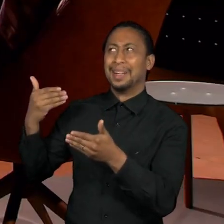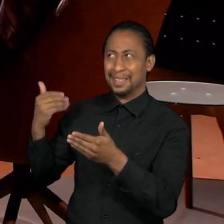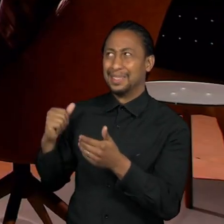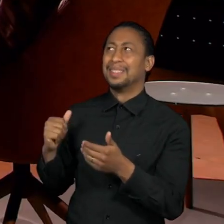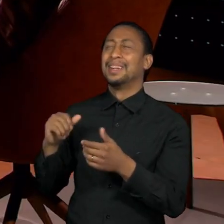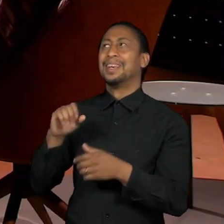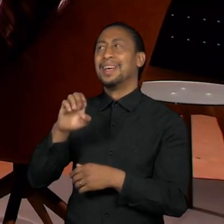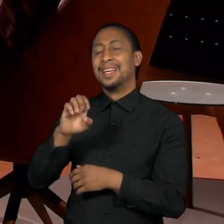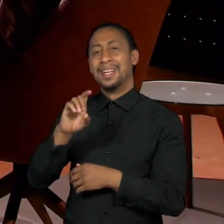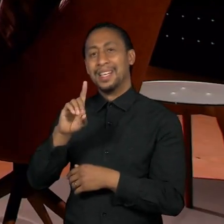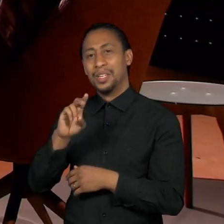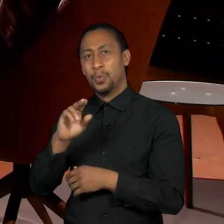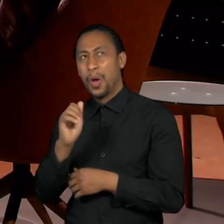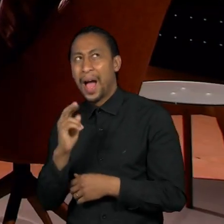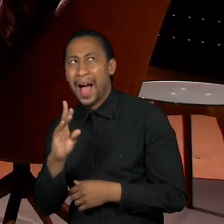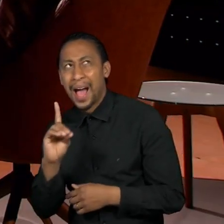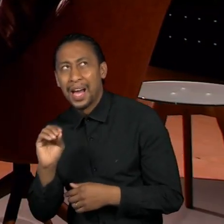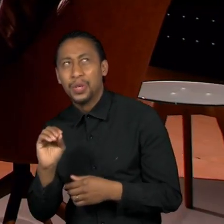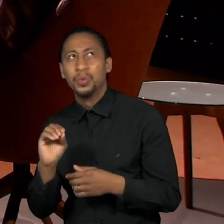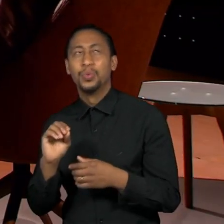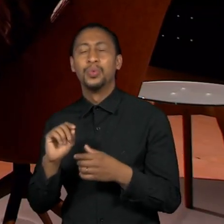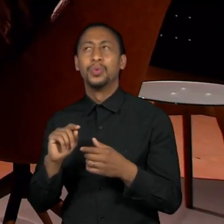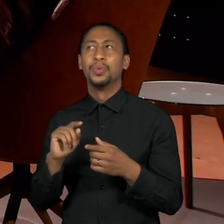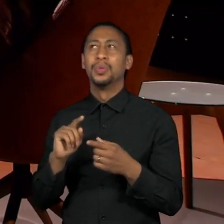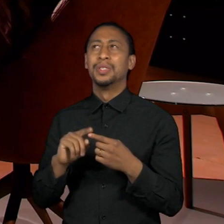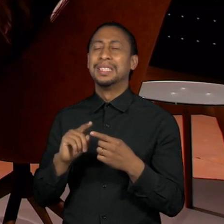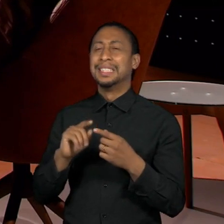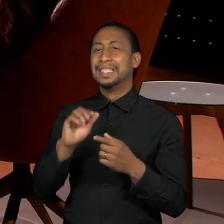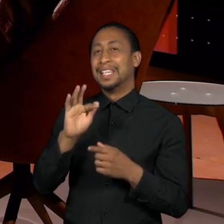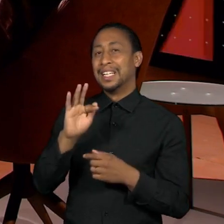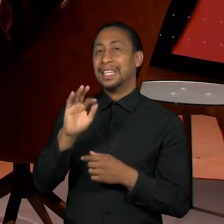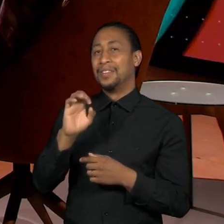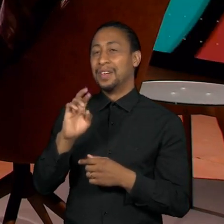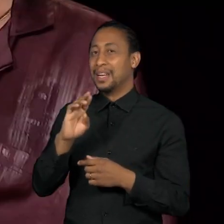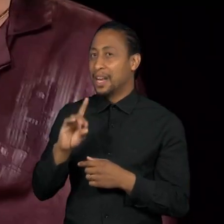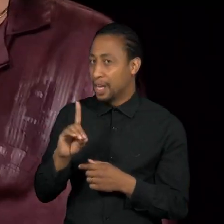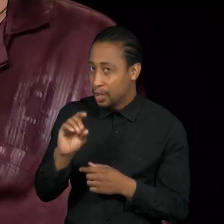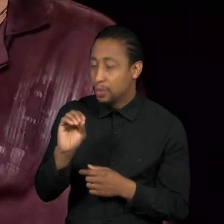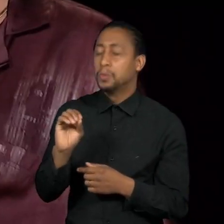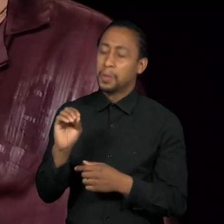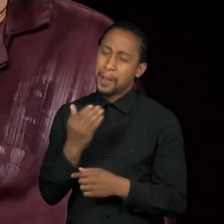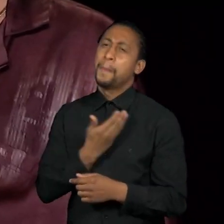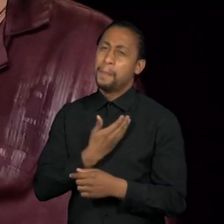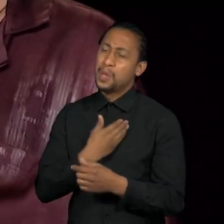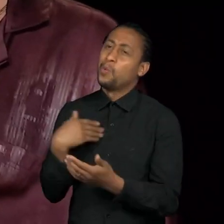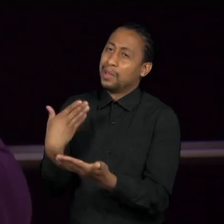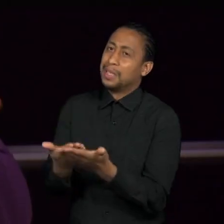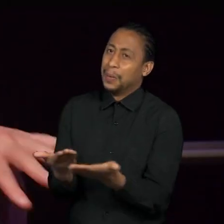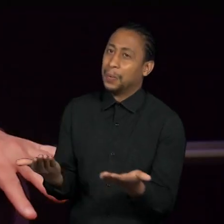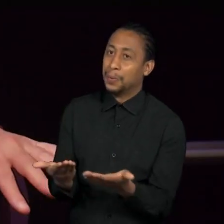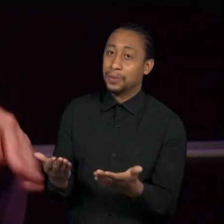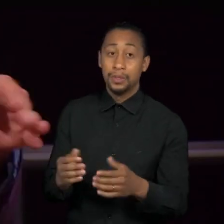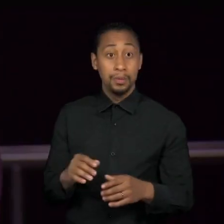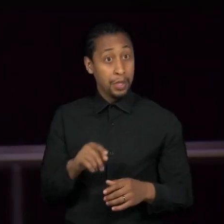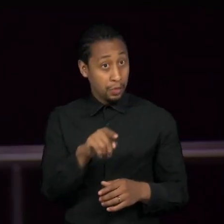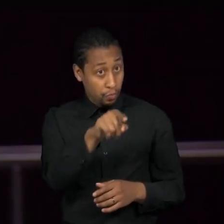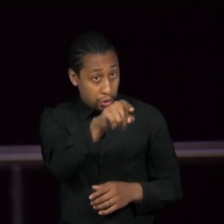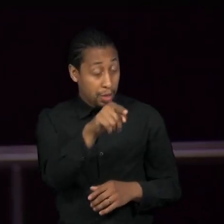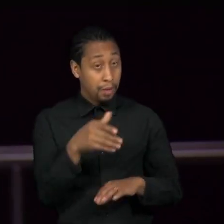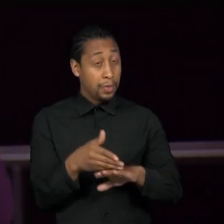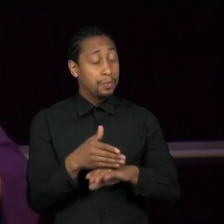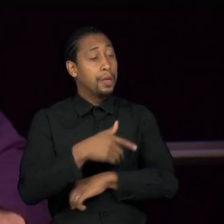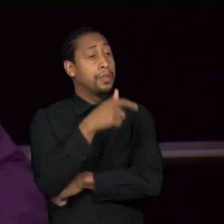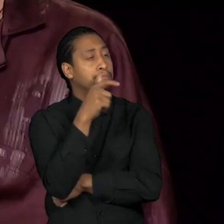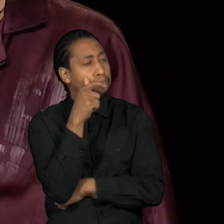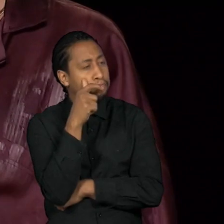Mendes, quem mais? Fernando Bonassi, que é meu grande amigo até hoje. Mesmo sendo ouvinte, você